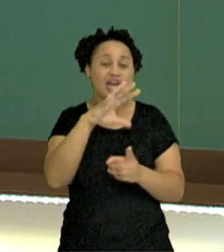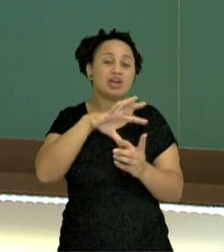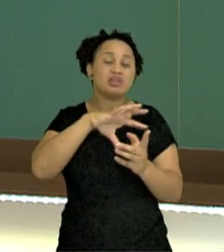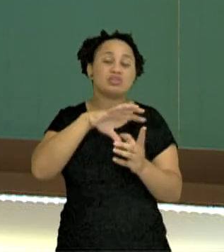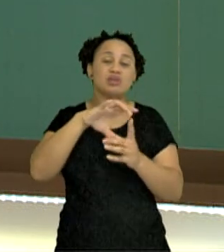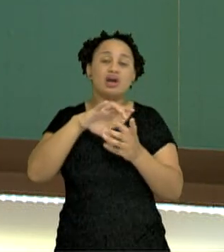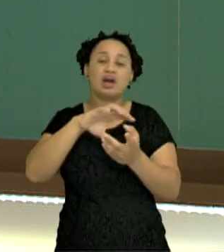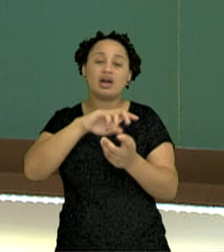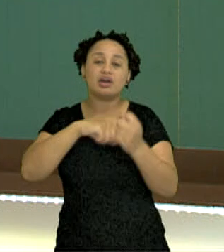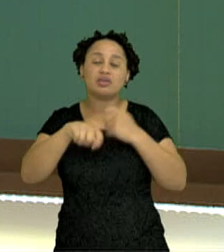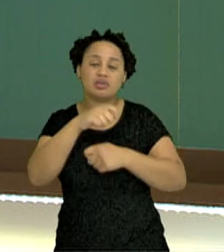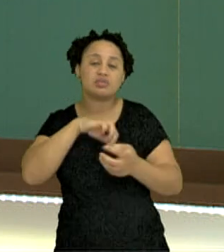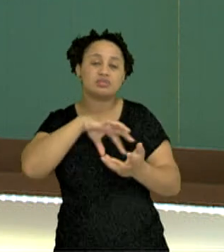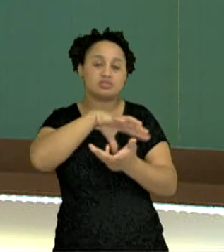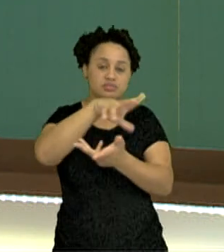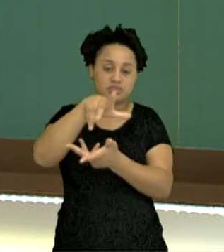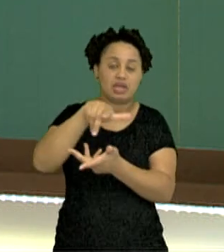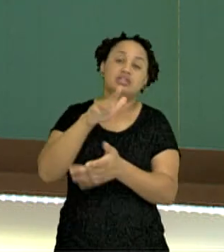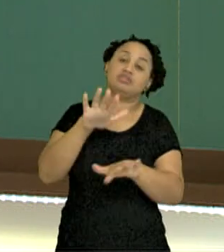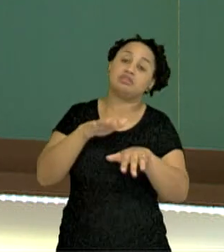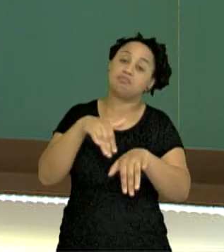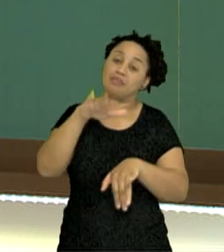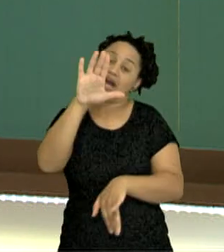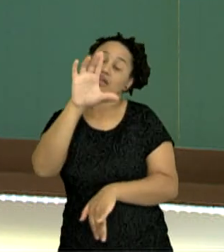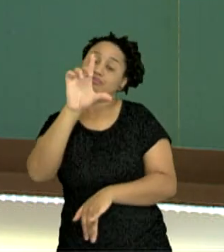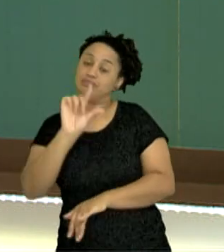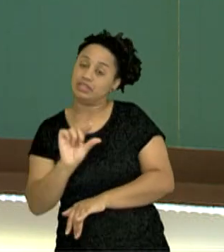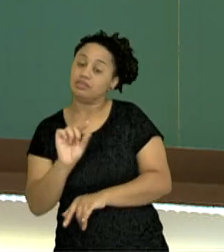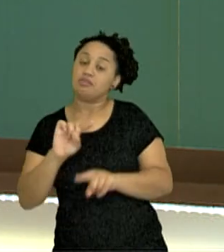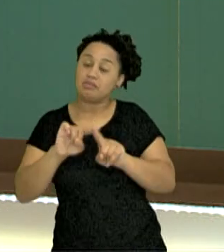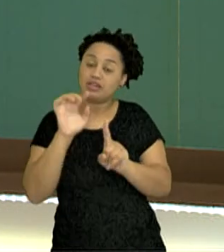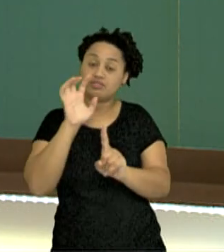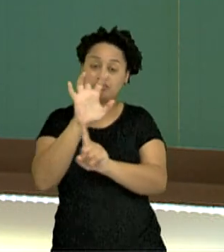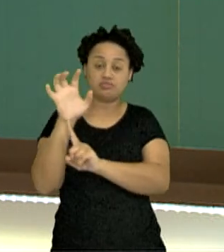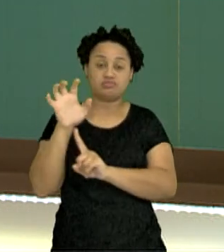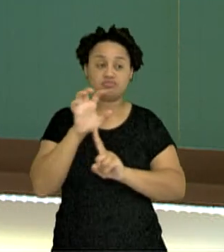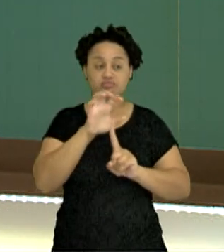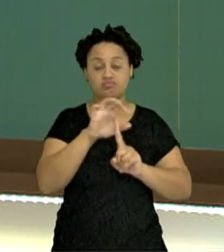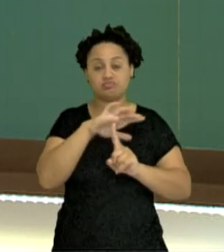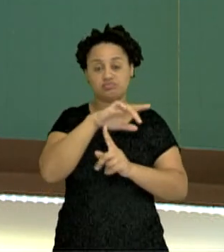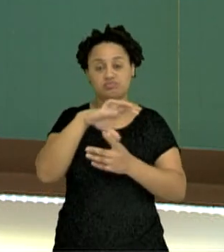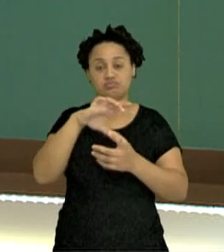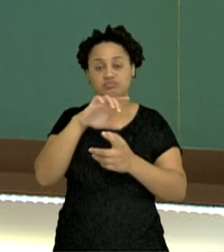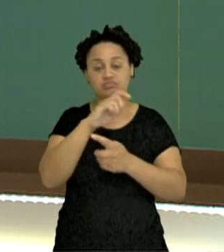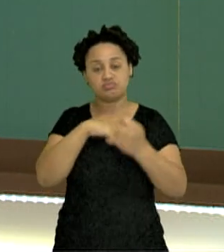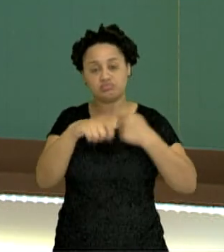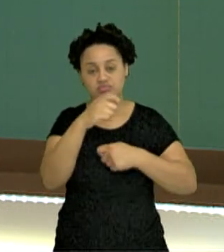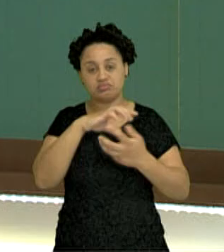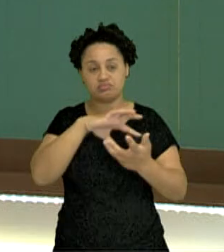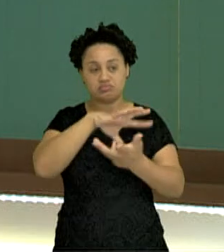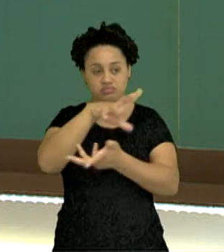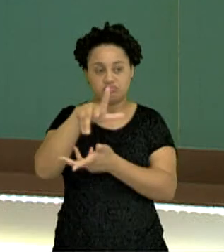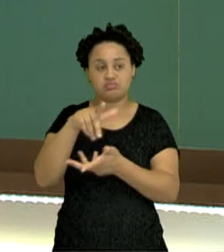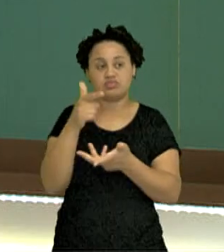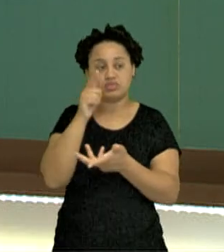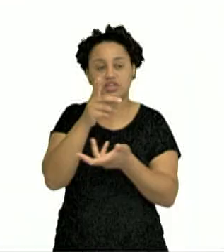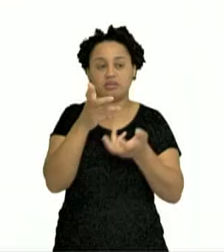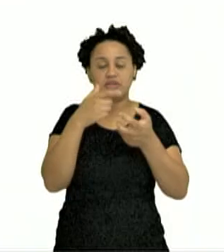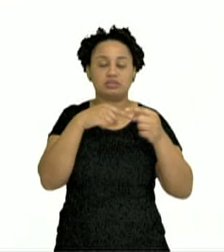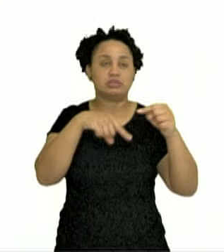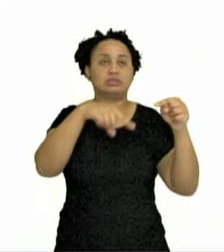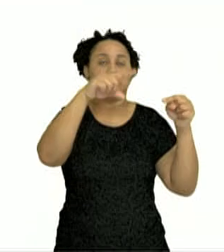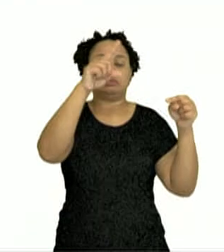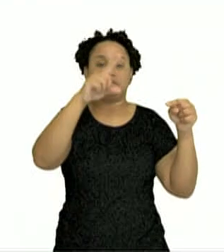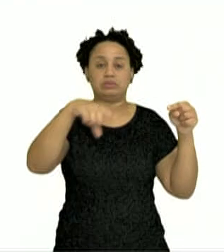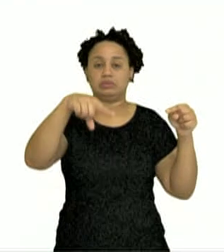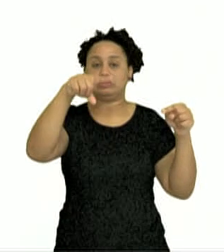do planeta. Ora mais ou ora menos, mas acaba afetando toda a economia do mundo, que é o que você consegue ver aqui, oscilações